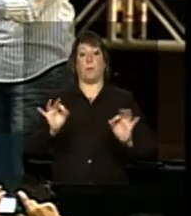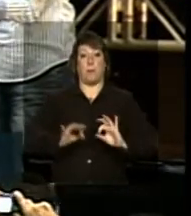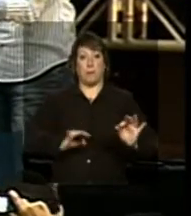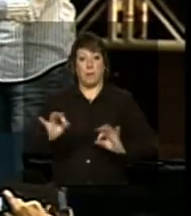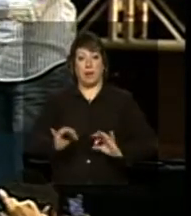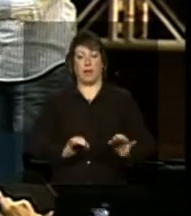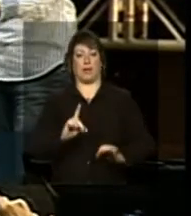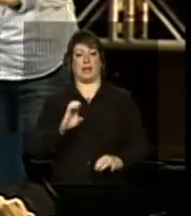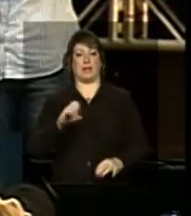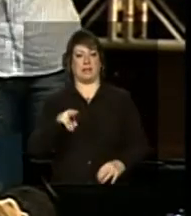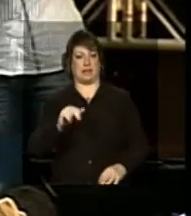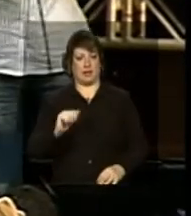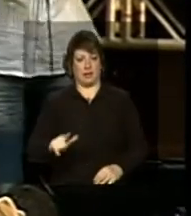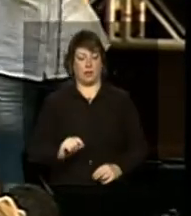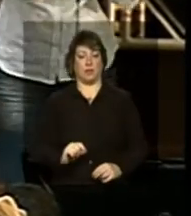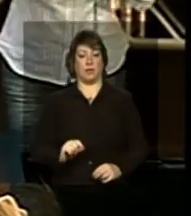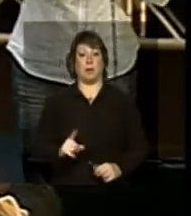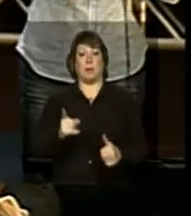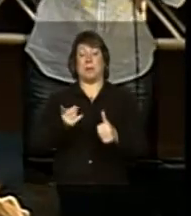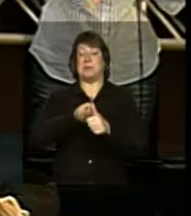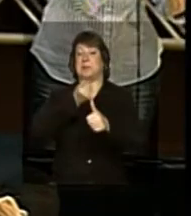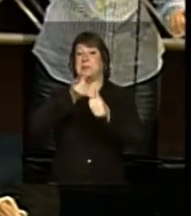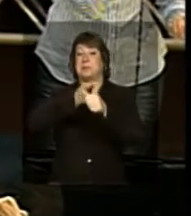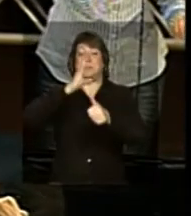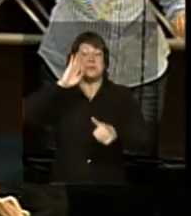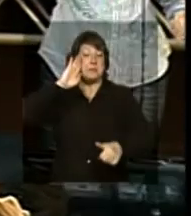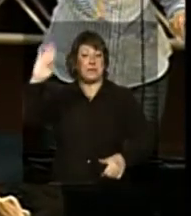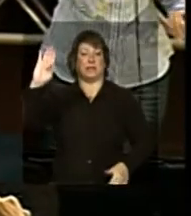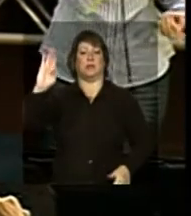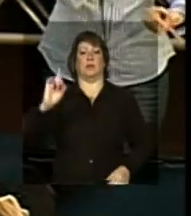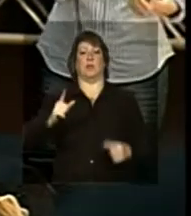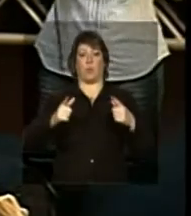decenal. Em primeiríssimo lugar,